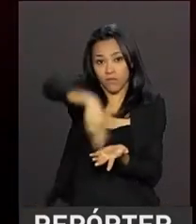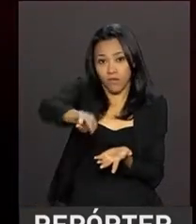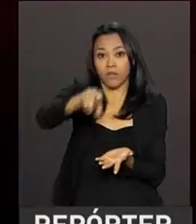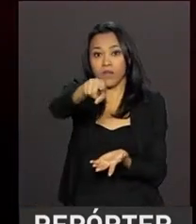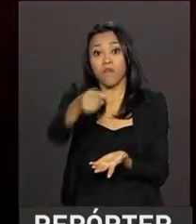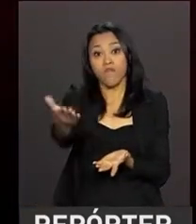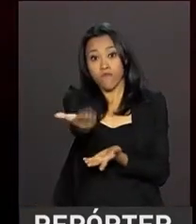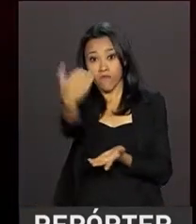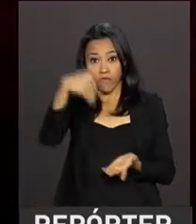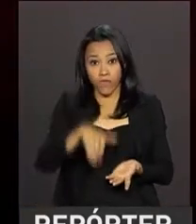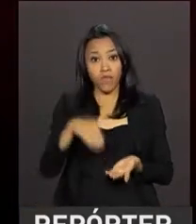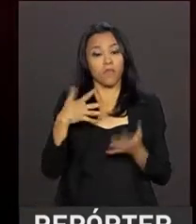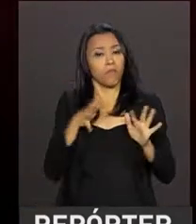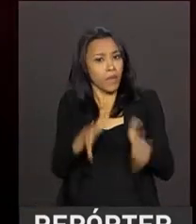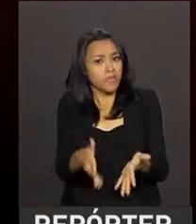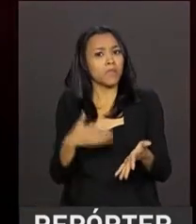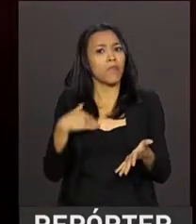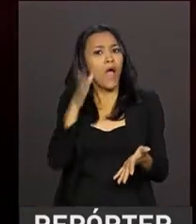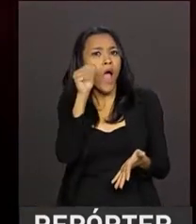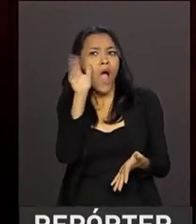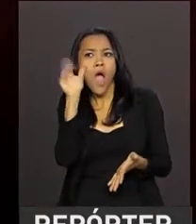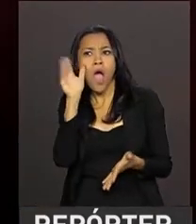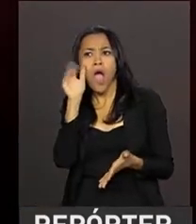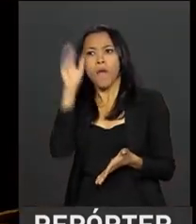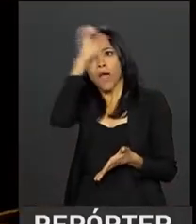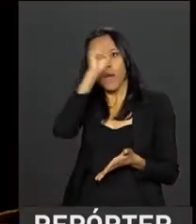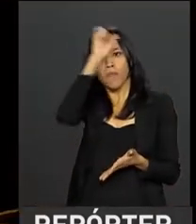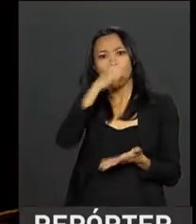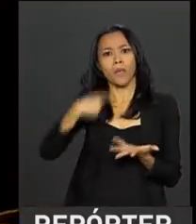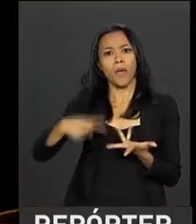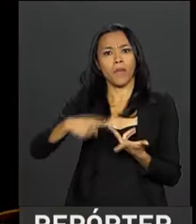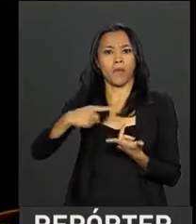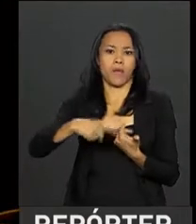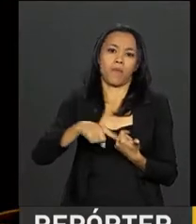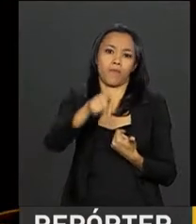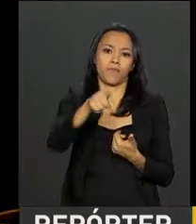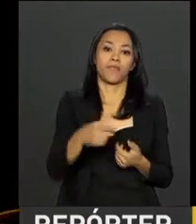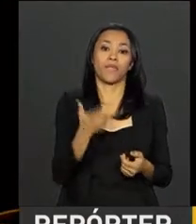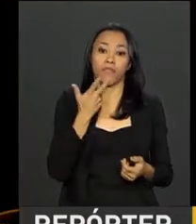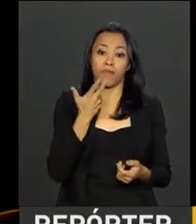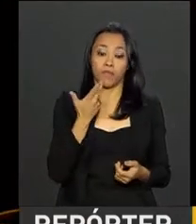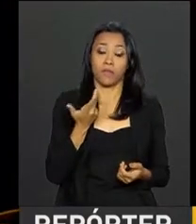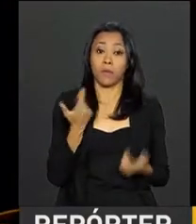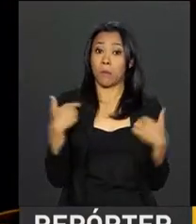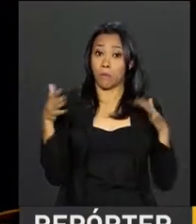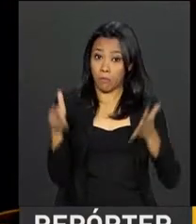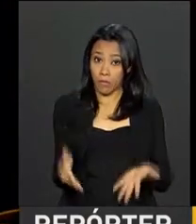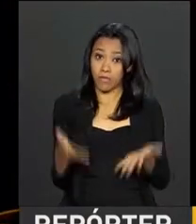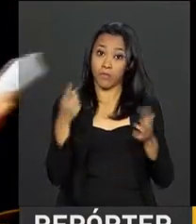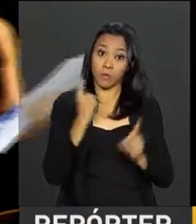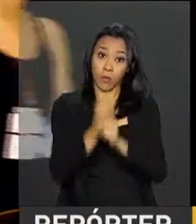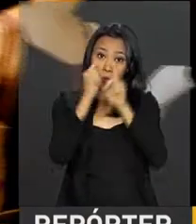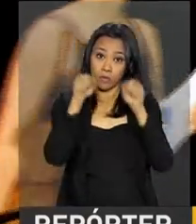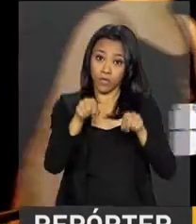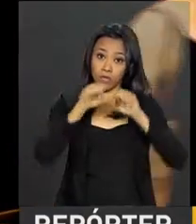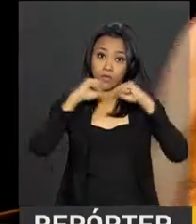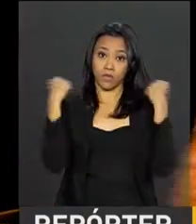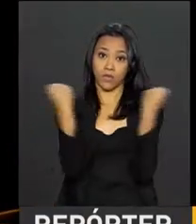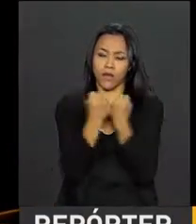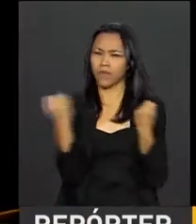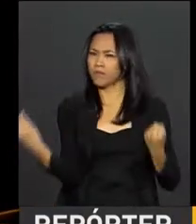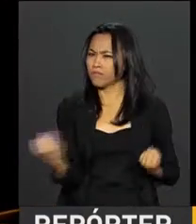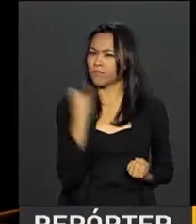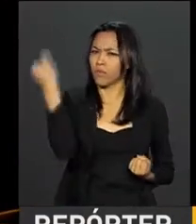Maranhão, disse que participa do evento para se reciclar. Participar de um evento desse é fundamental para